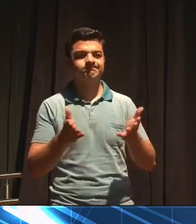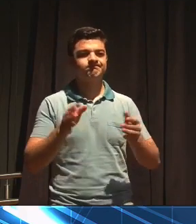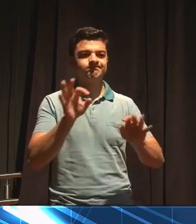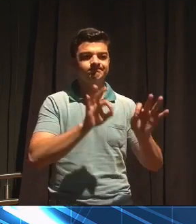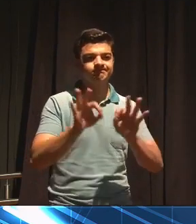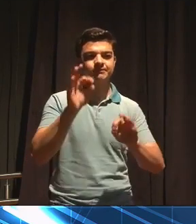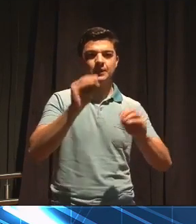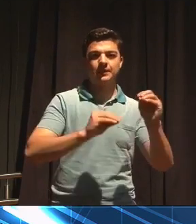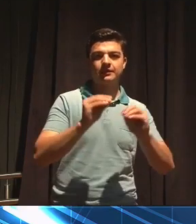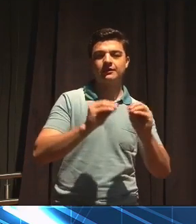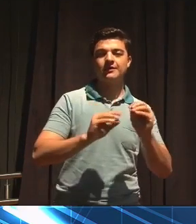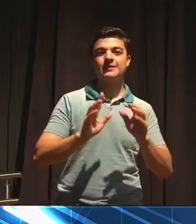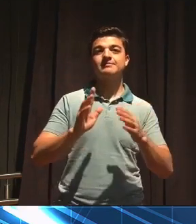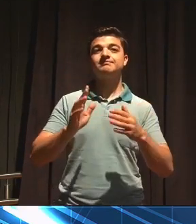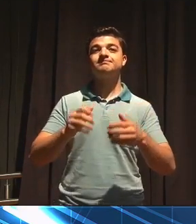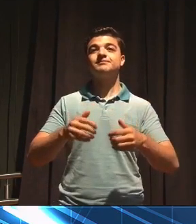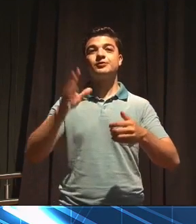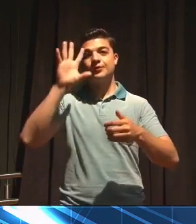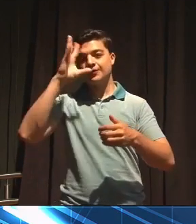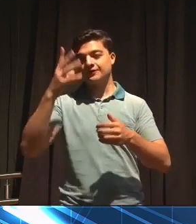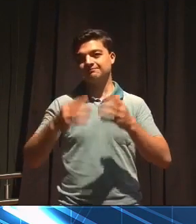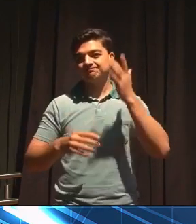incidente e muito mais disponibilidade.